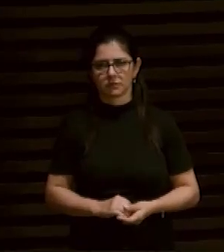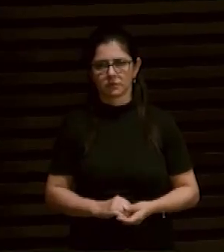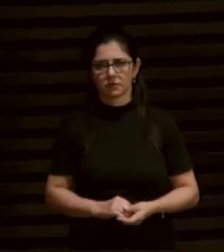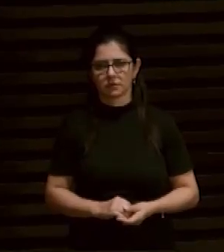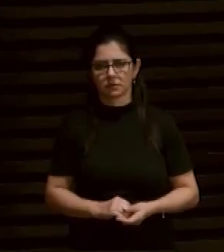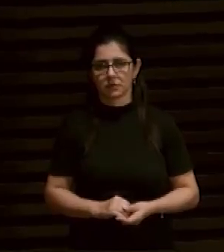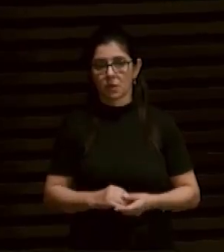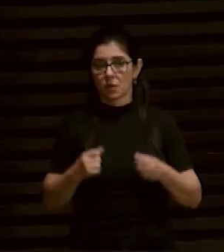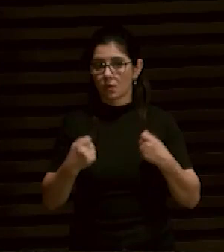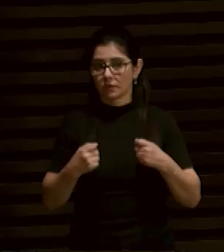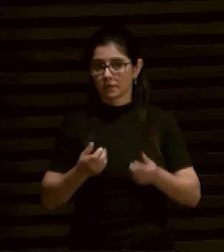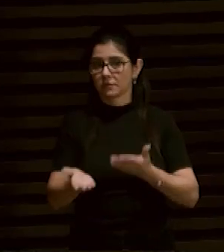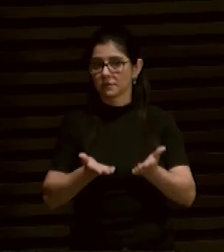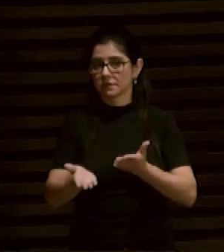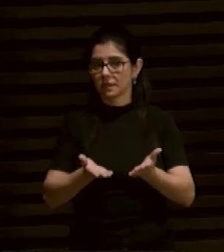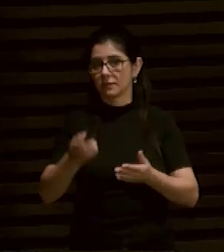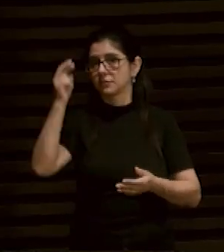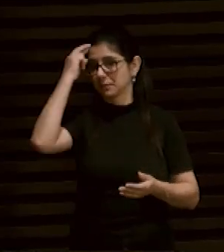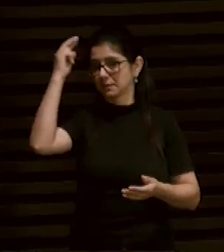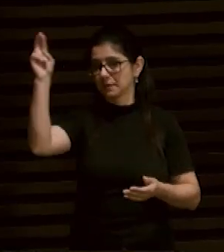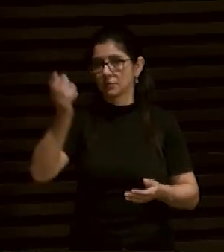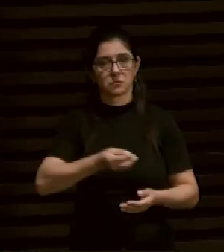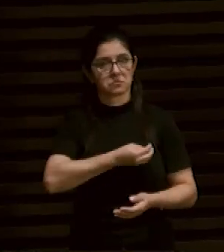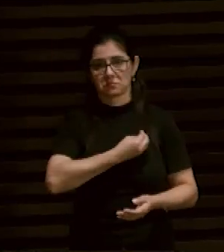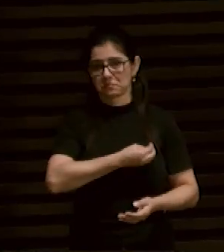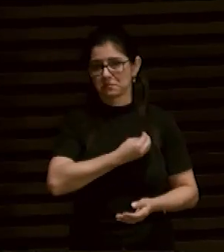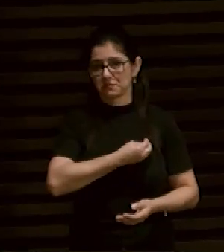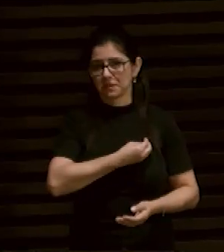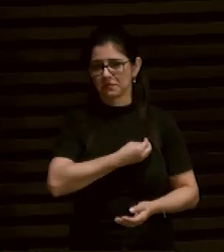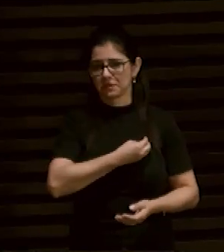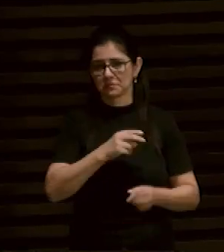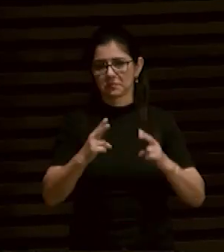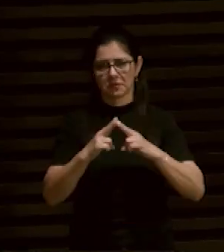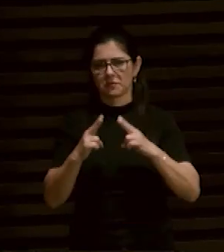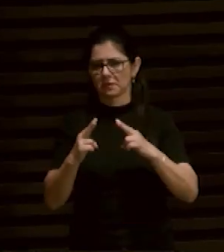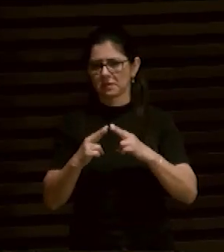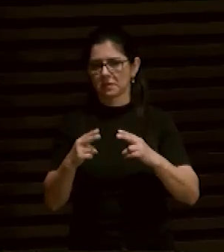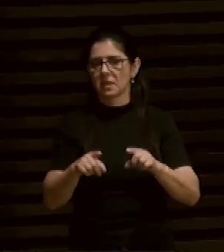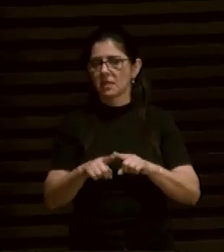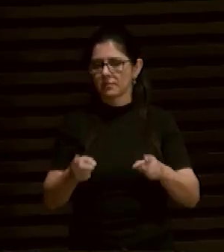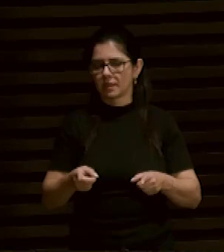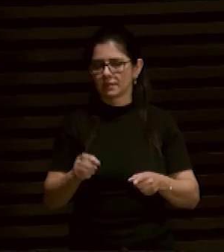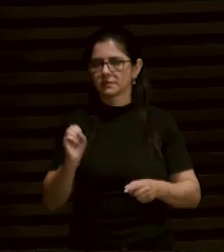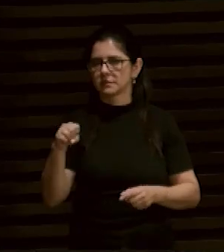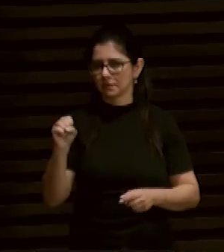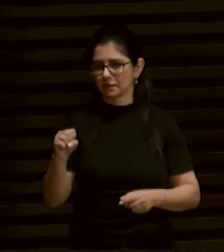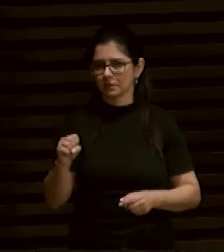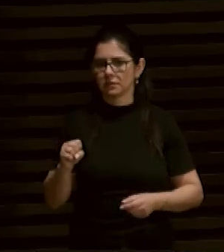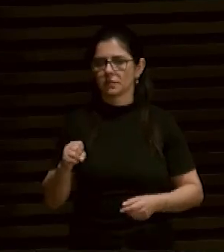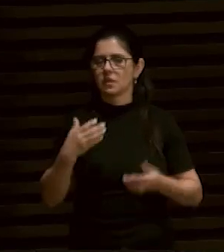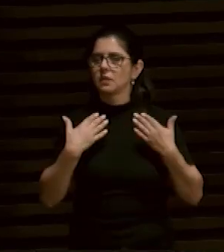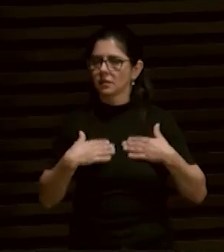ora, é necessário que o servo do Senhor não viva a contender, e sim deve ser brando para com